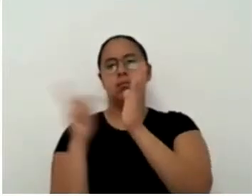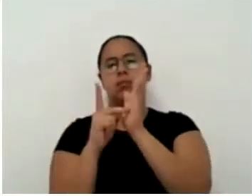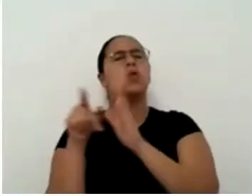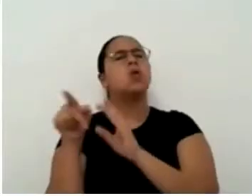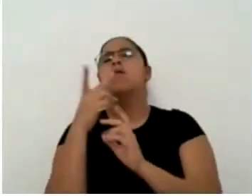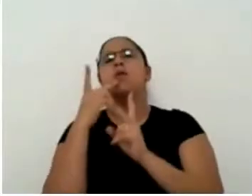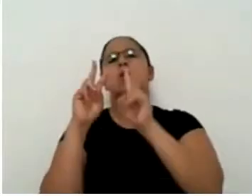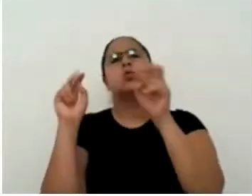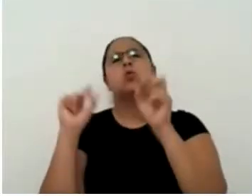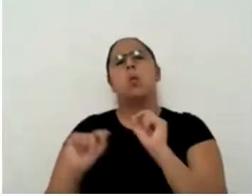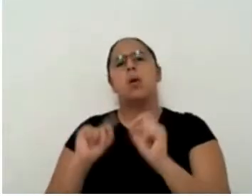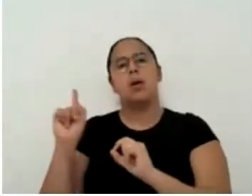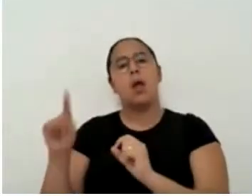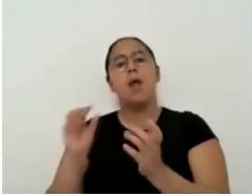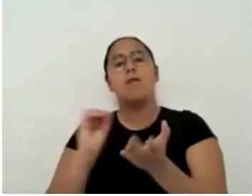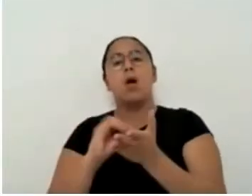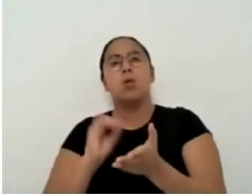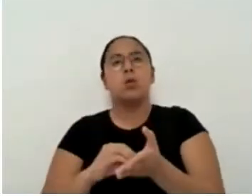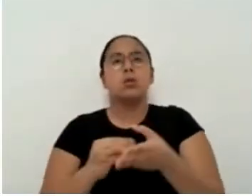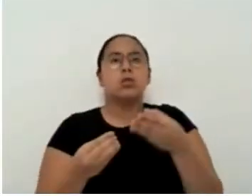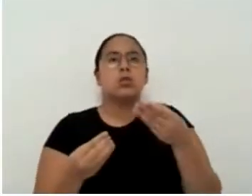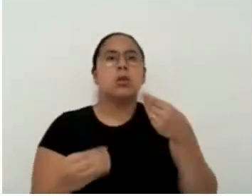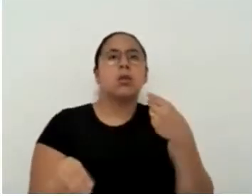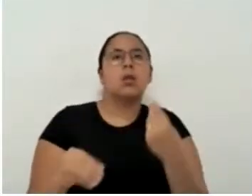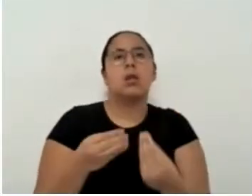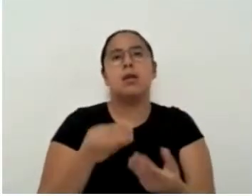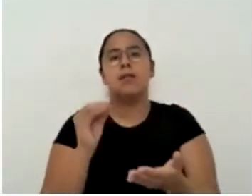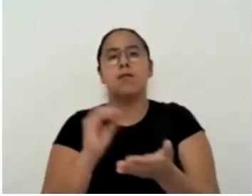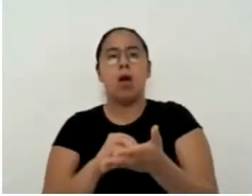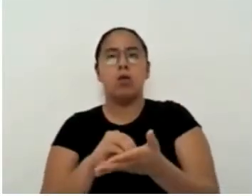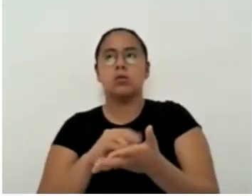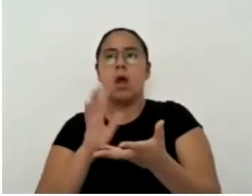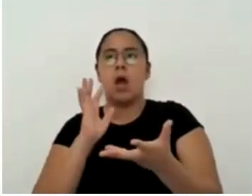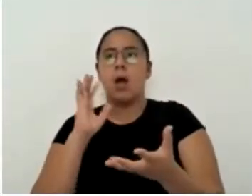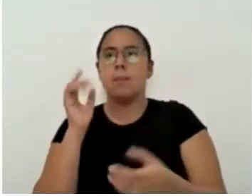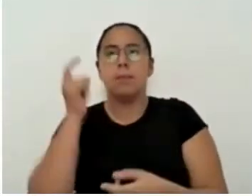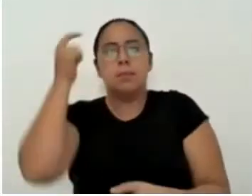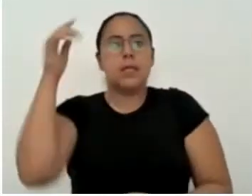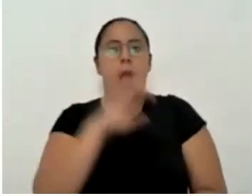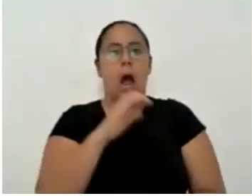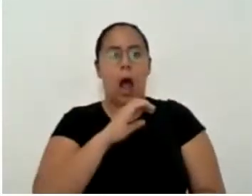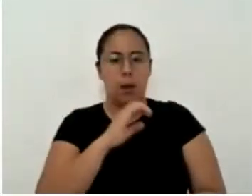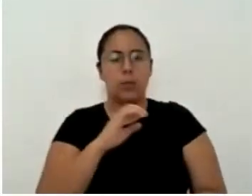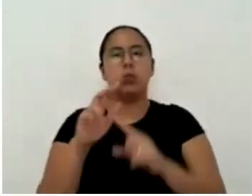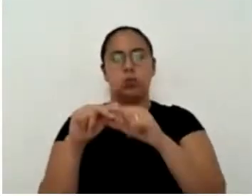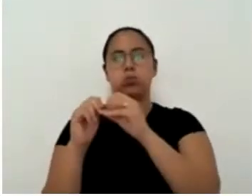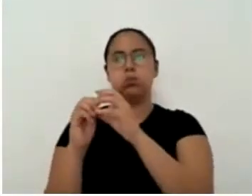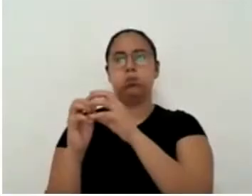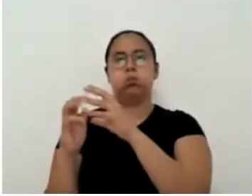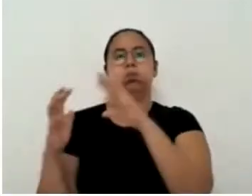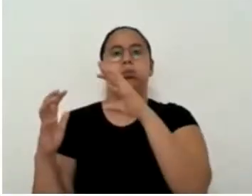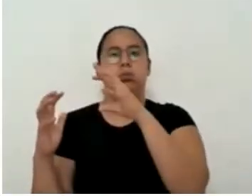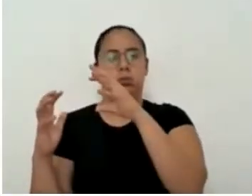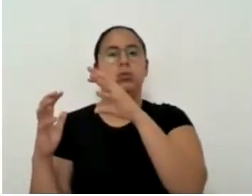falta de flexibilidade. E então está maior a amígdala e o cérebro como um